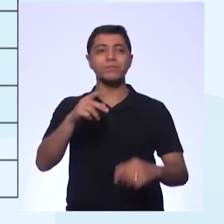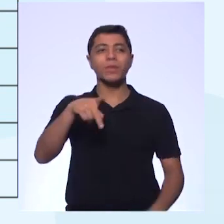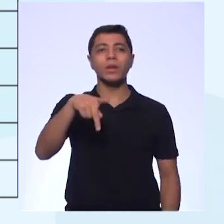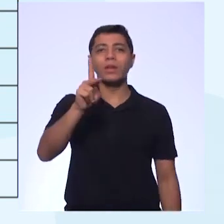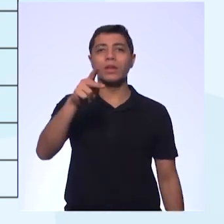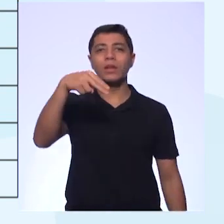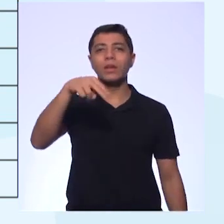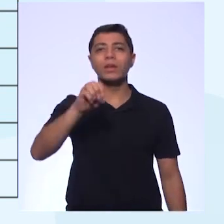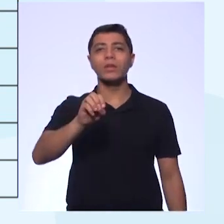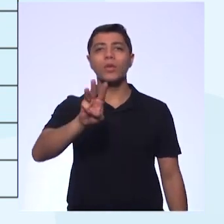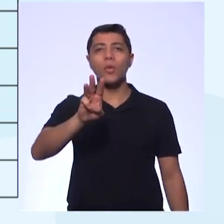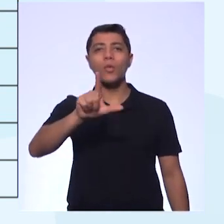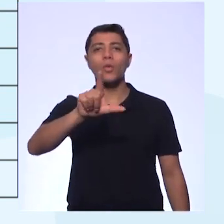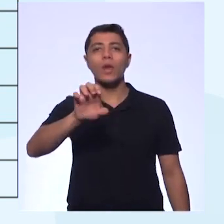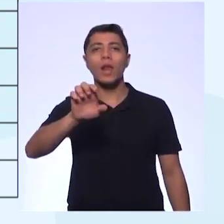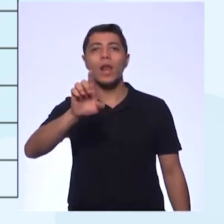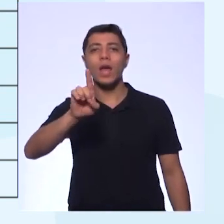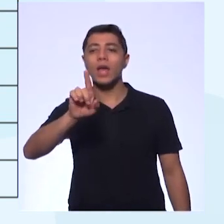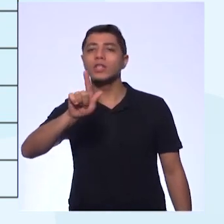de knowledge? Qual é o contrário?